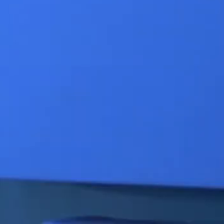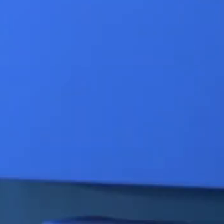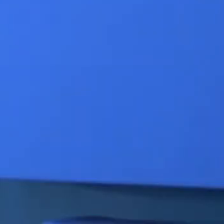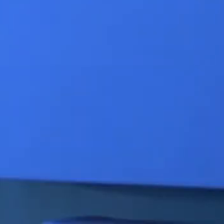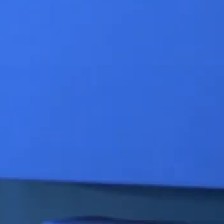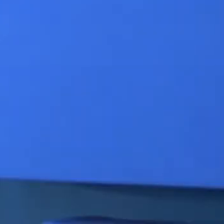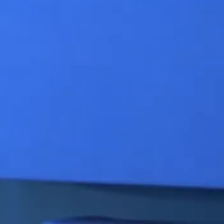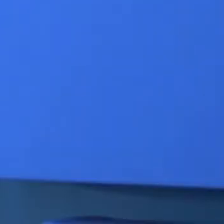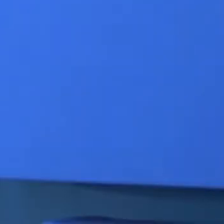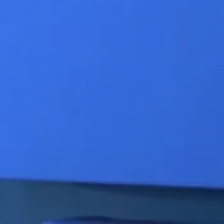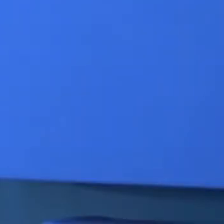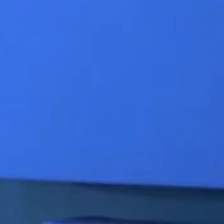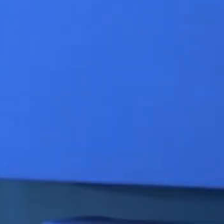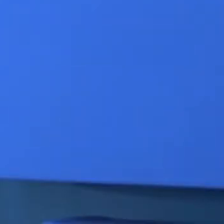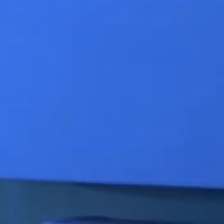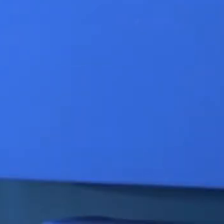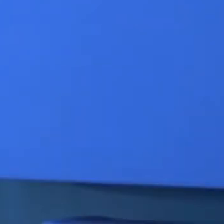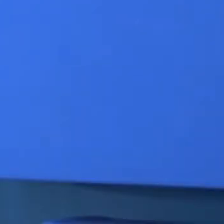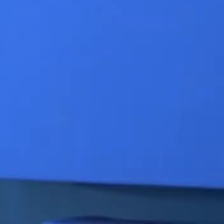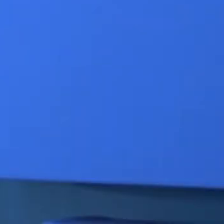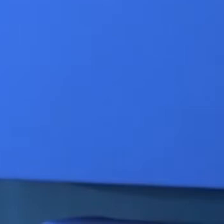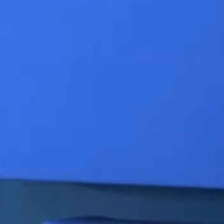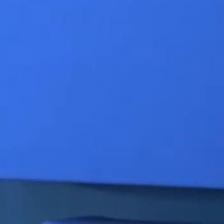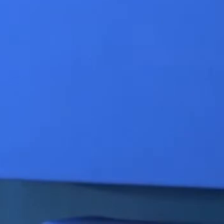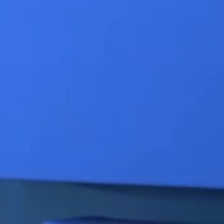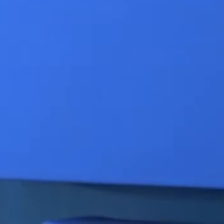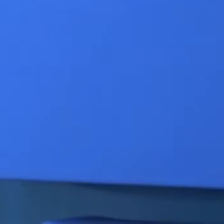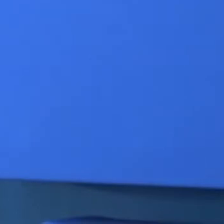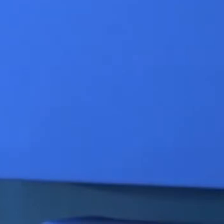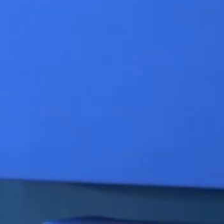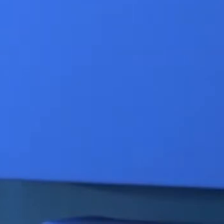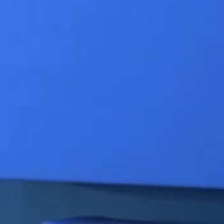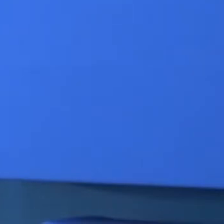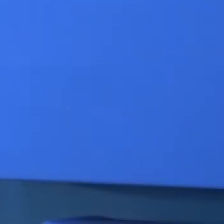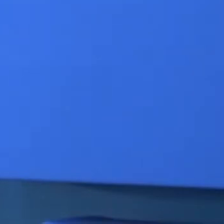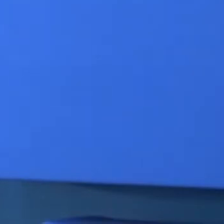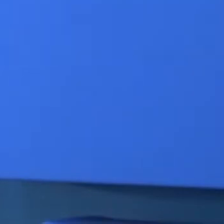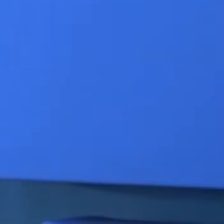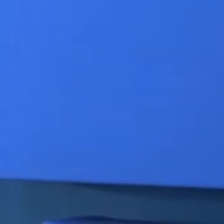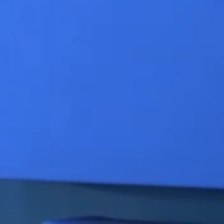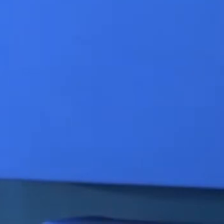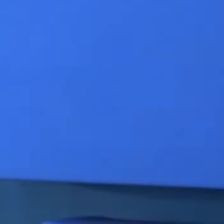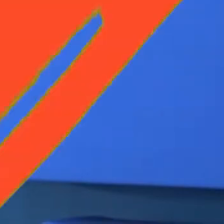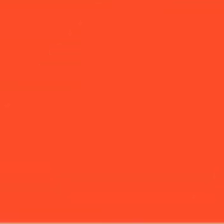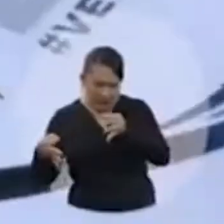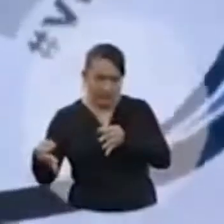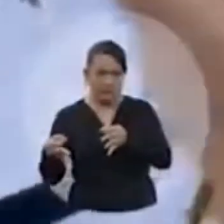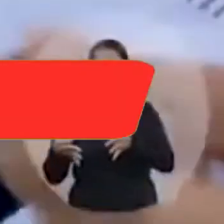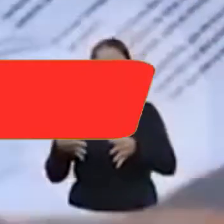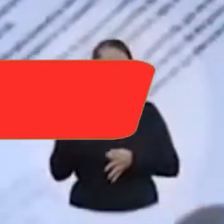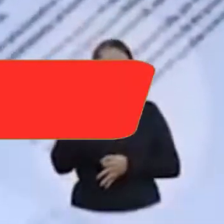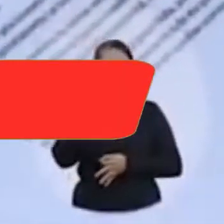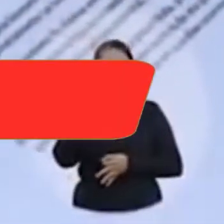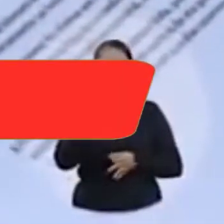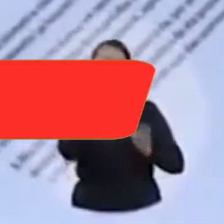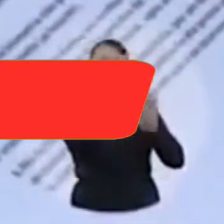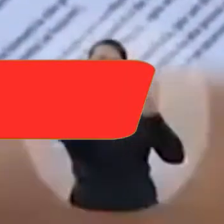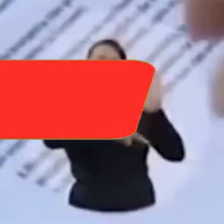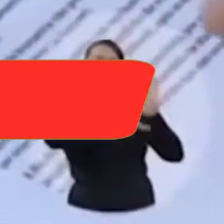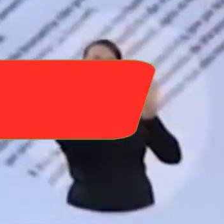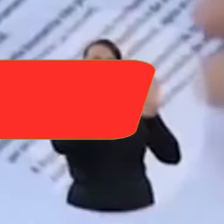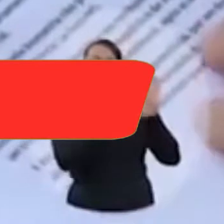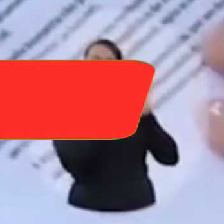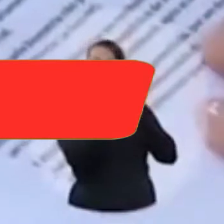Começa nesta terça-feira o treinamento para os mesários das eleições municipais deste ano por conta da